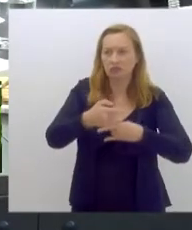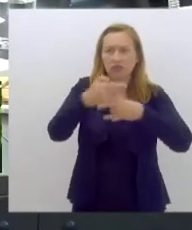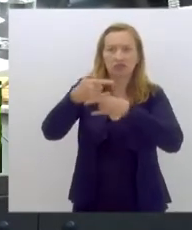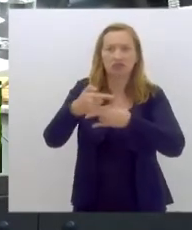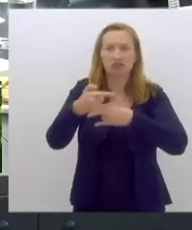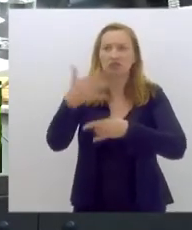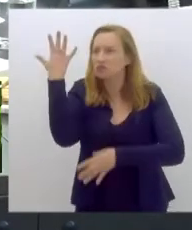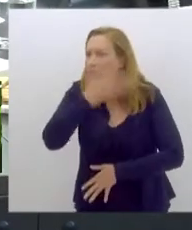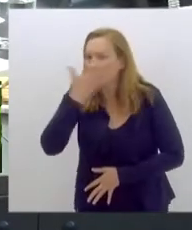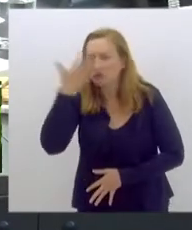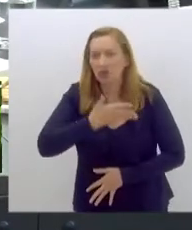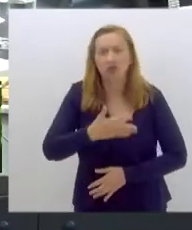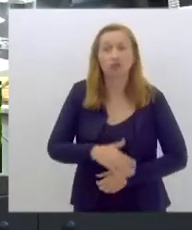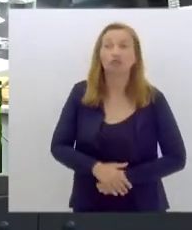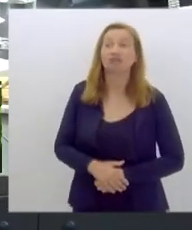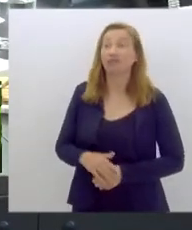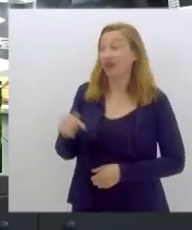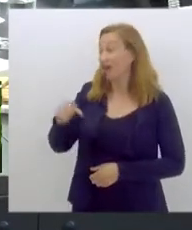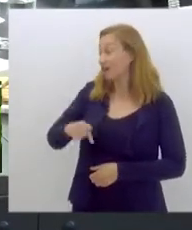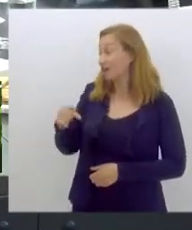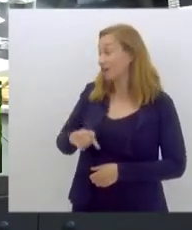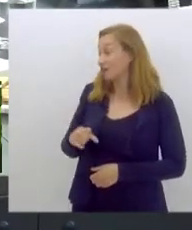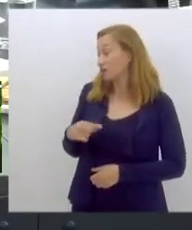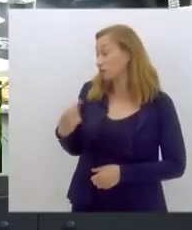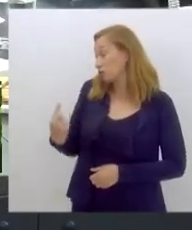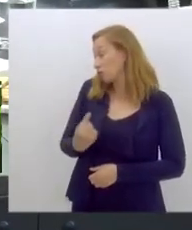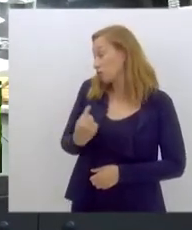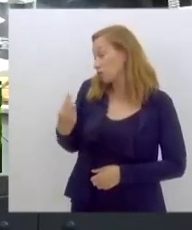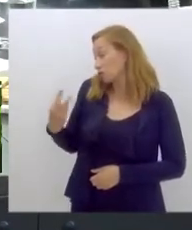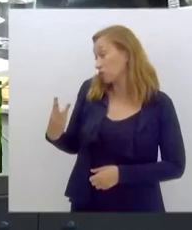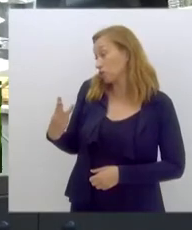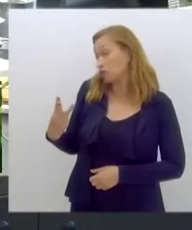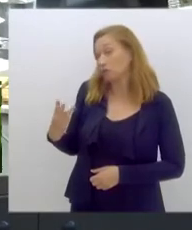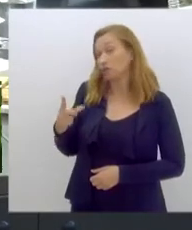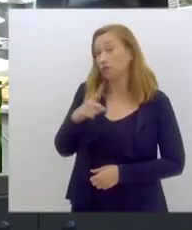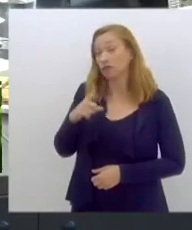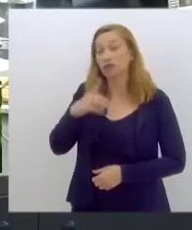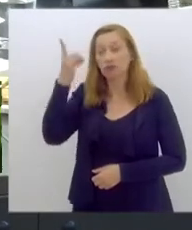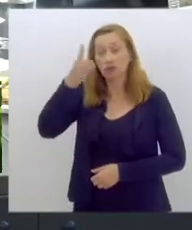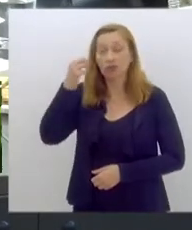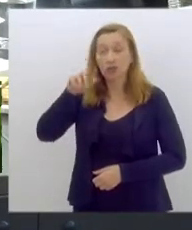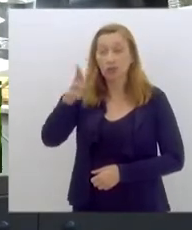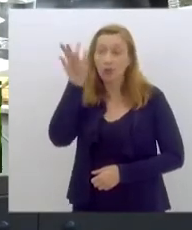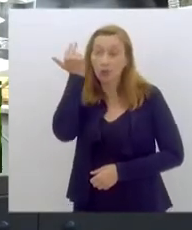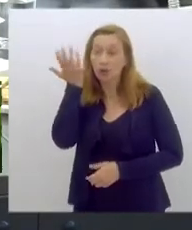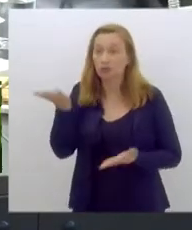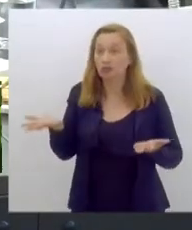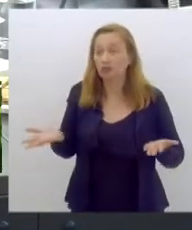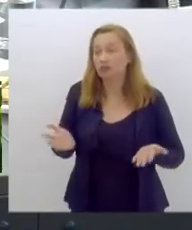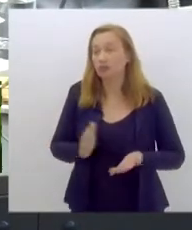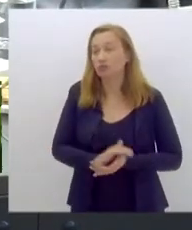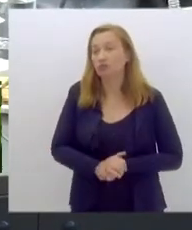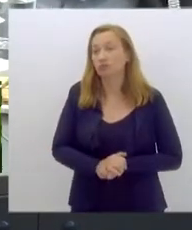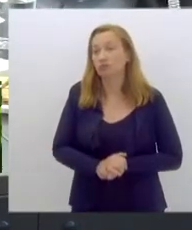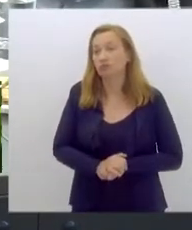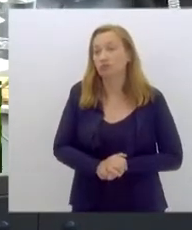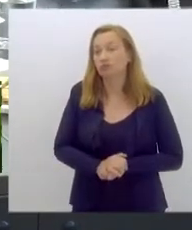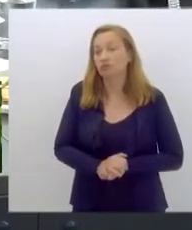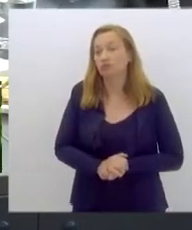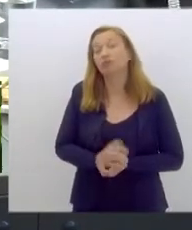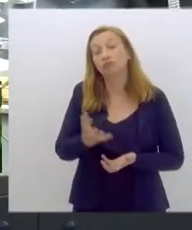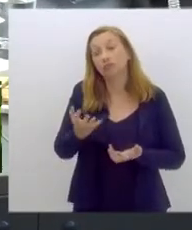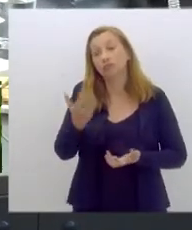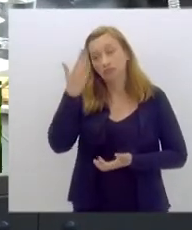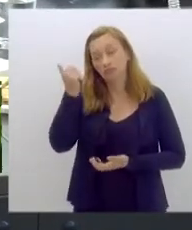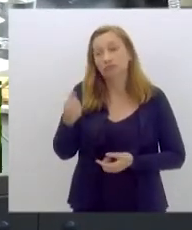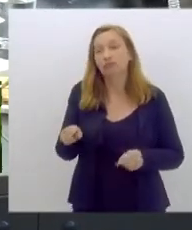deputado presente. E aqui, além de nós três, teve o deputado Eliomar Coelho. Então, eu queria saber